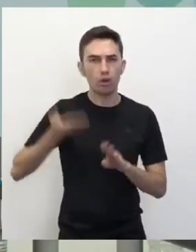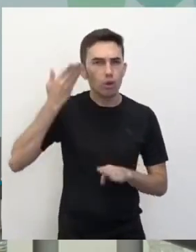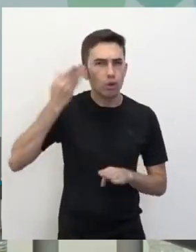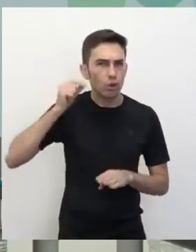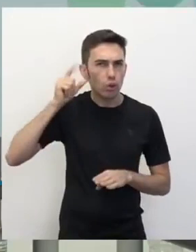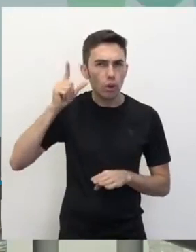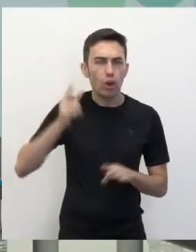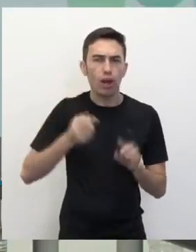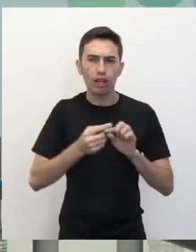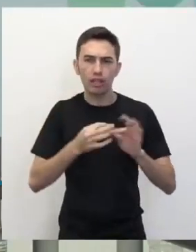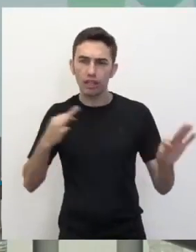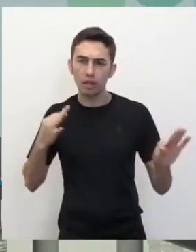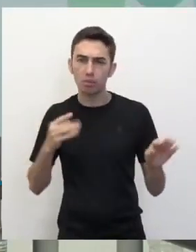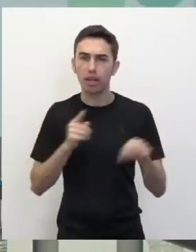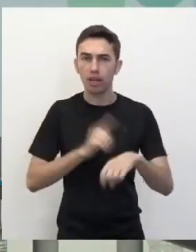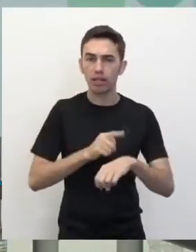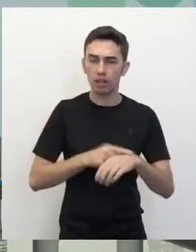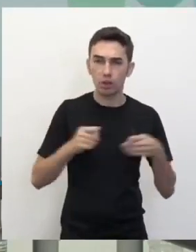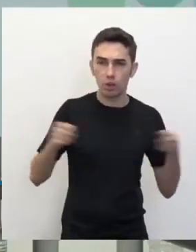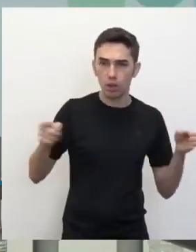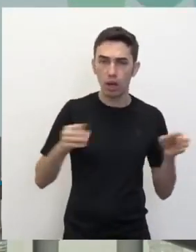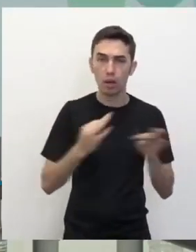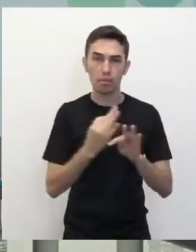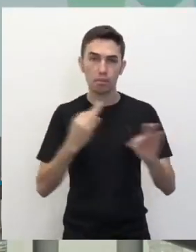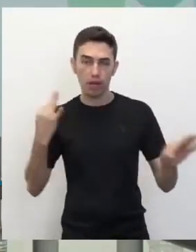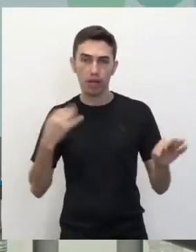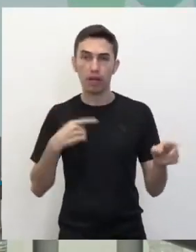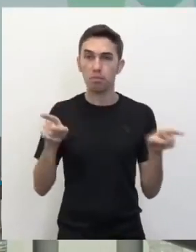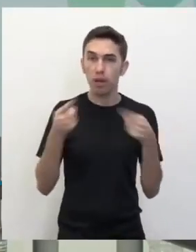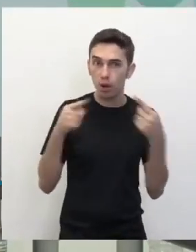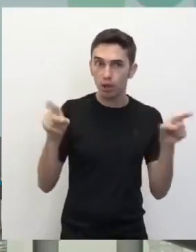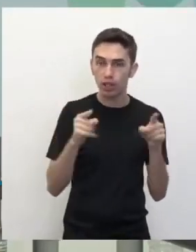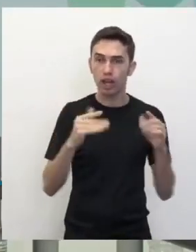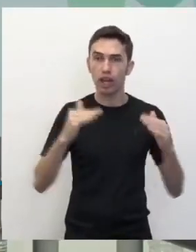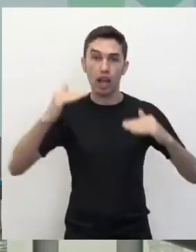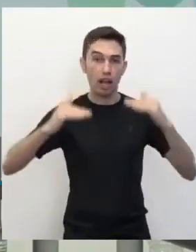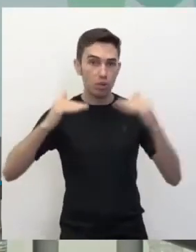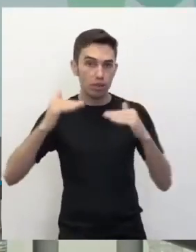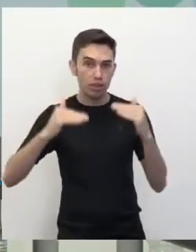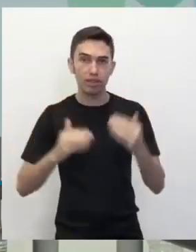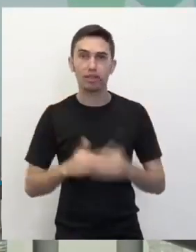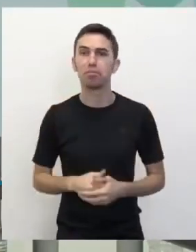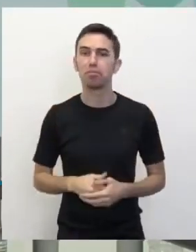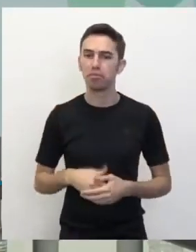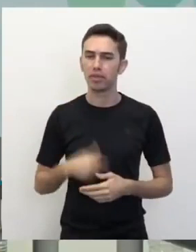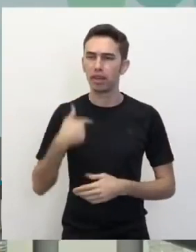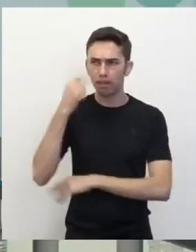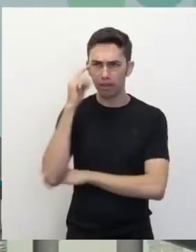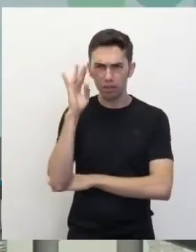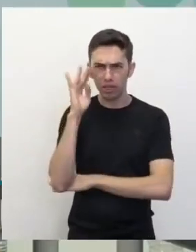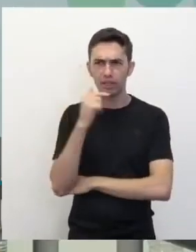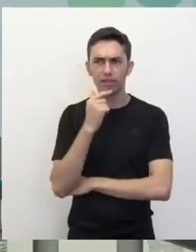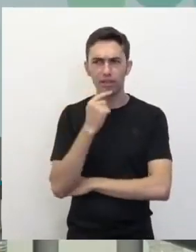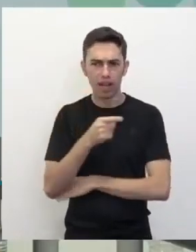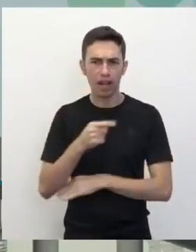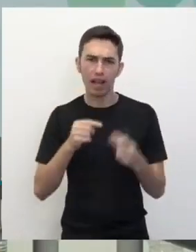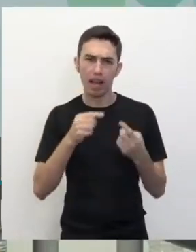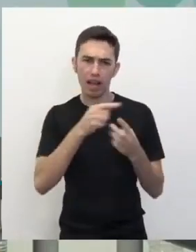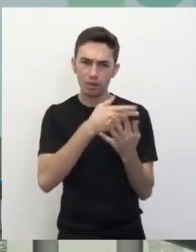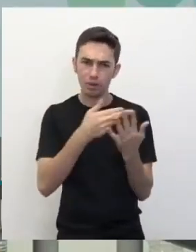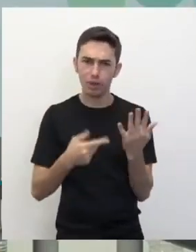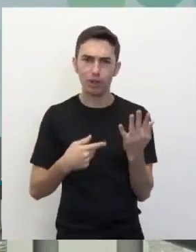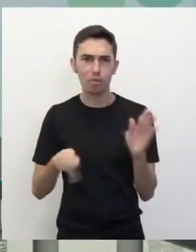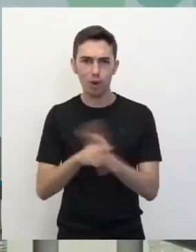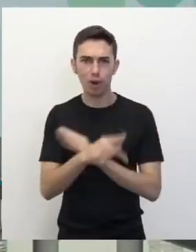intensidade, duração, ritmo, melodia e harmonia. Eu fiquei até pensando, são os quesitos da escola de samba,